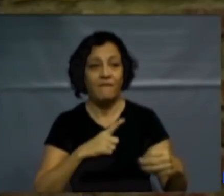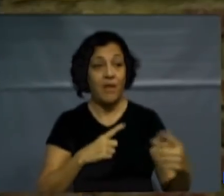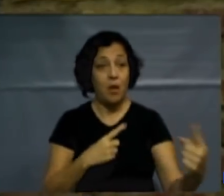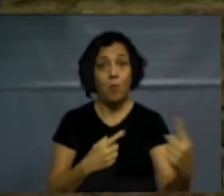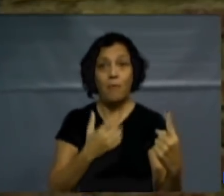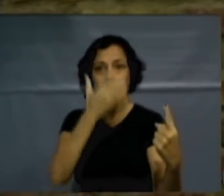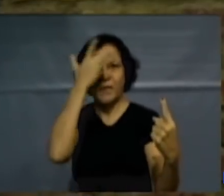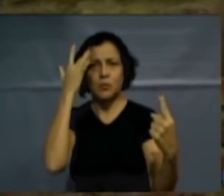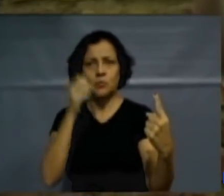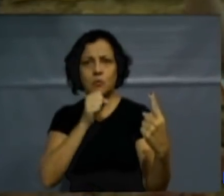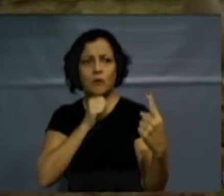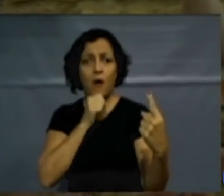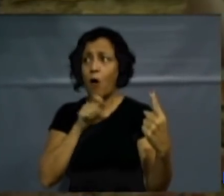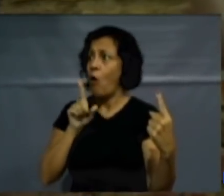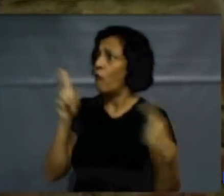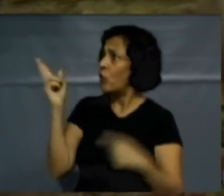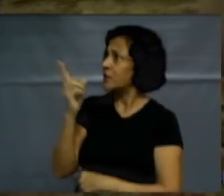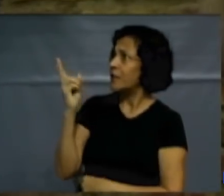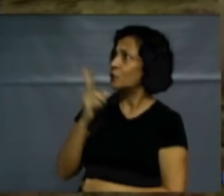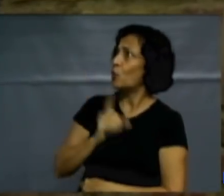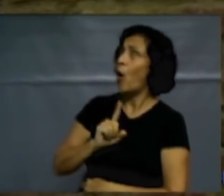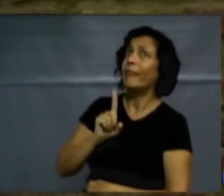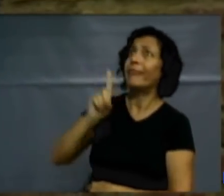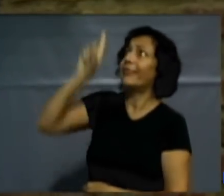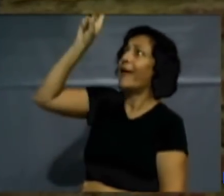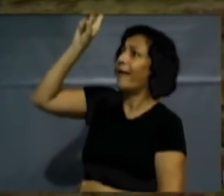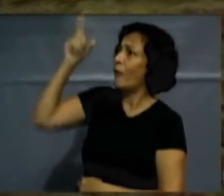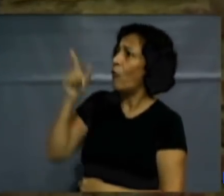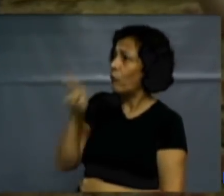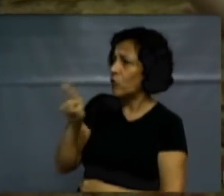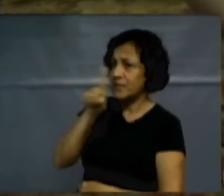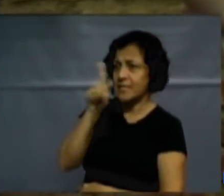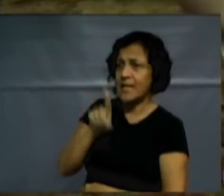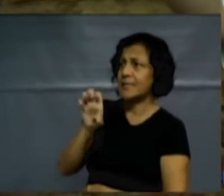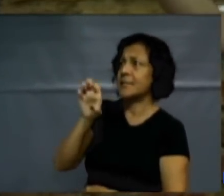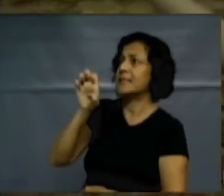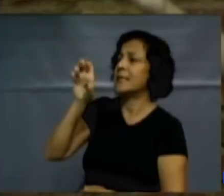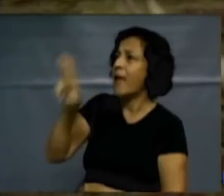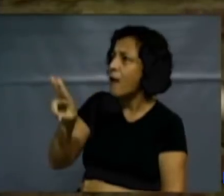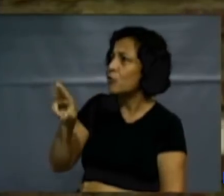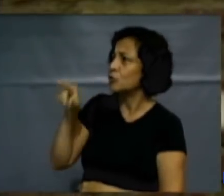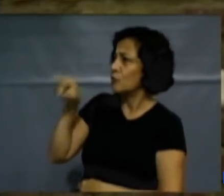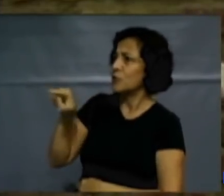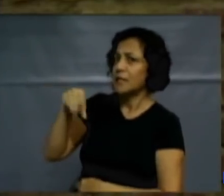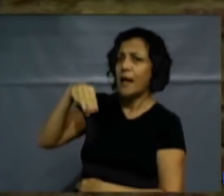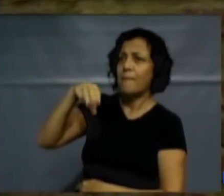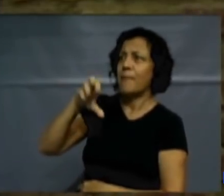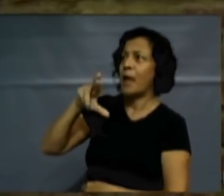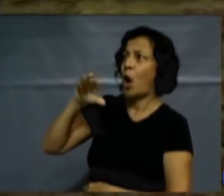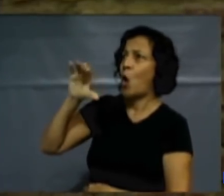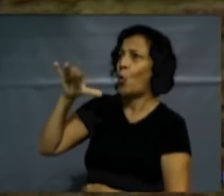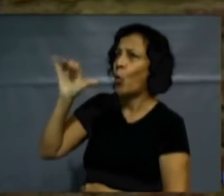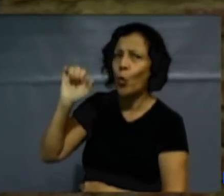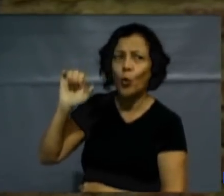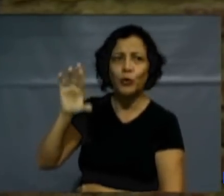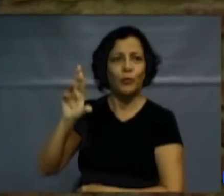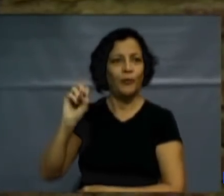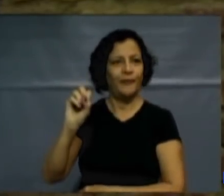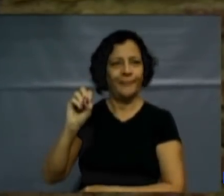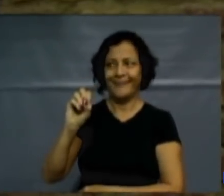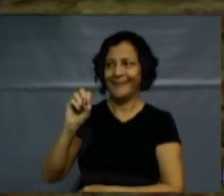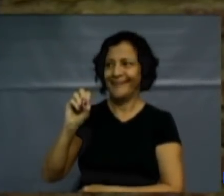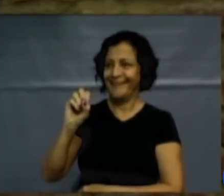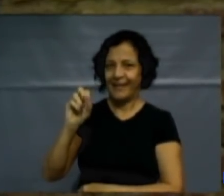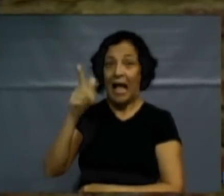olha, vocês são os deuses. Né? Um era Zeus e o outro era Mercúrio. Mitologia grega, né? Um